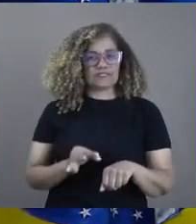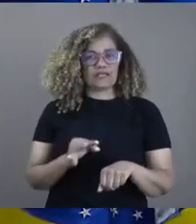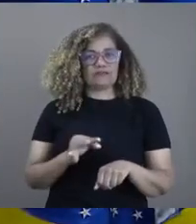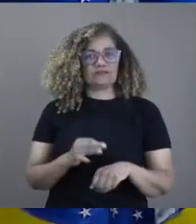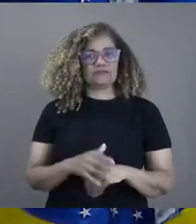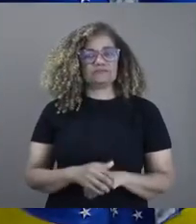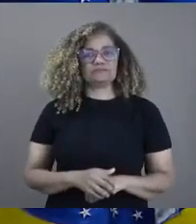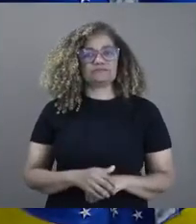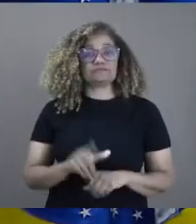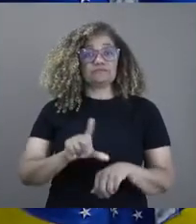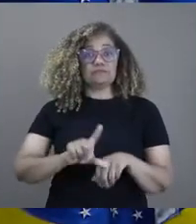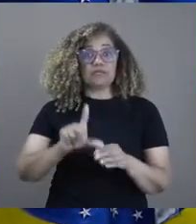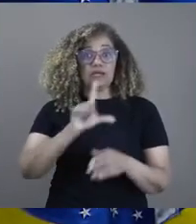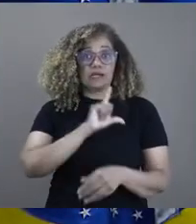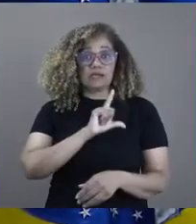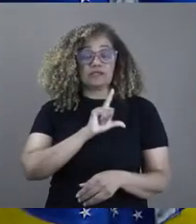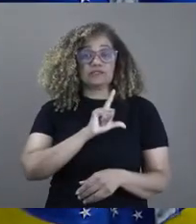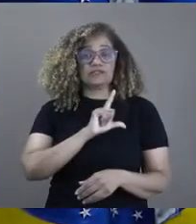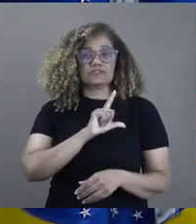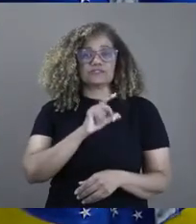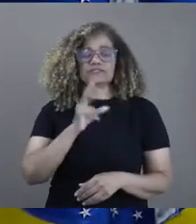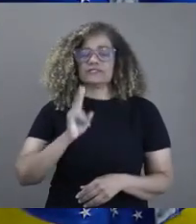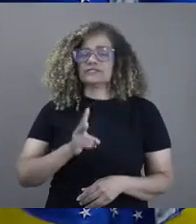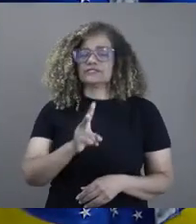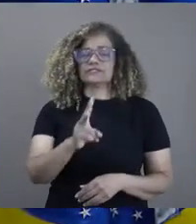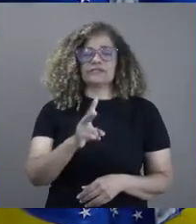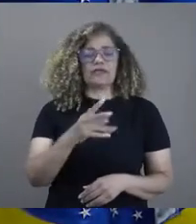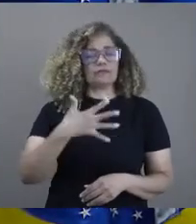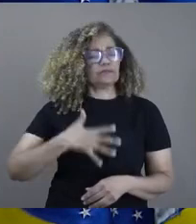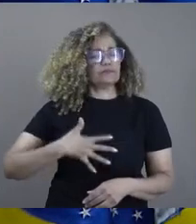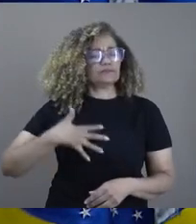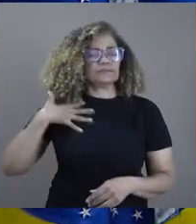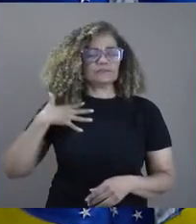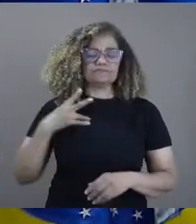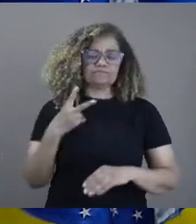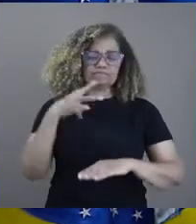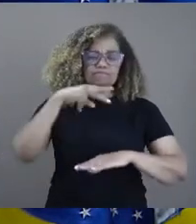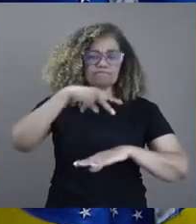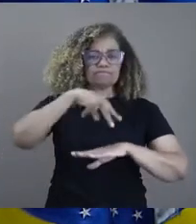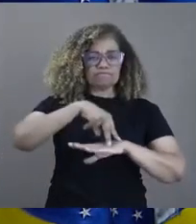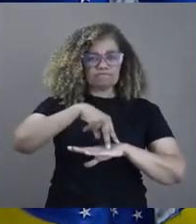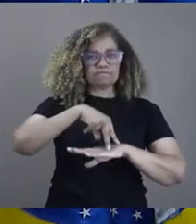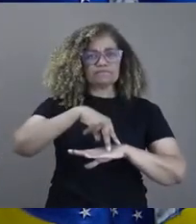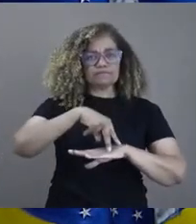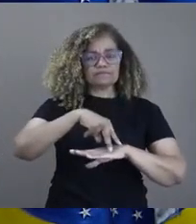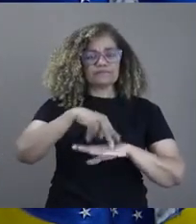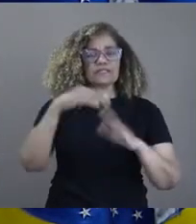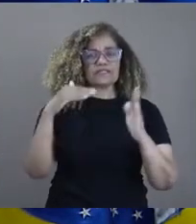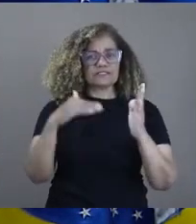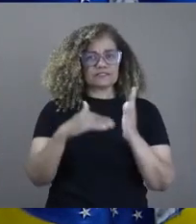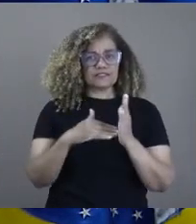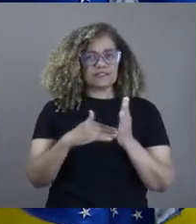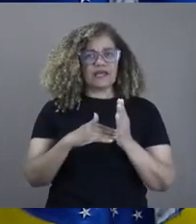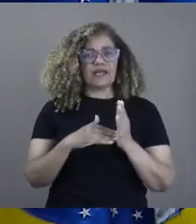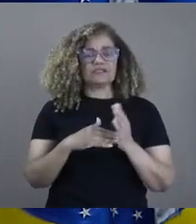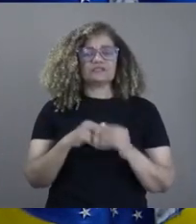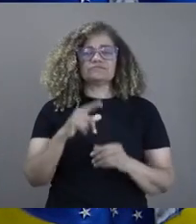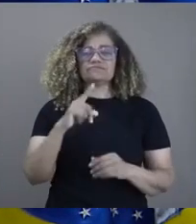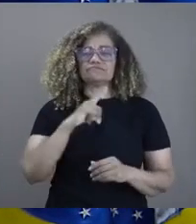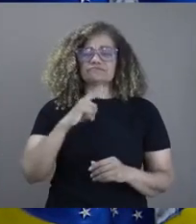mais nada é um privilégio sempre subir à Tribuna deste Senado Federal tendo